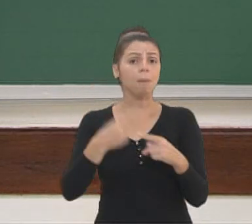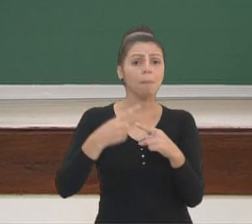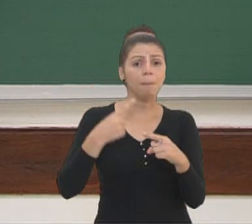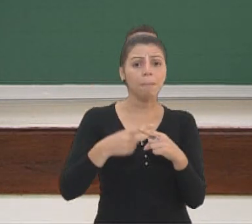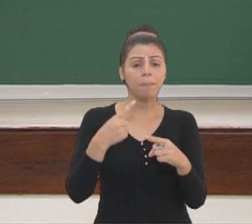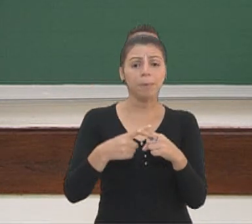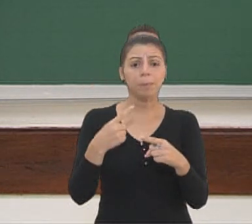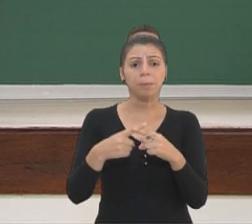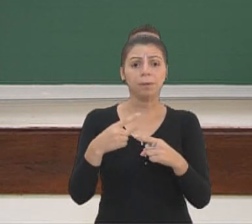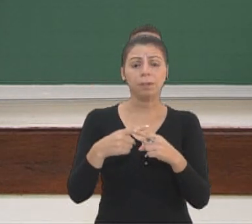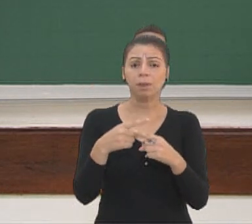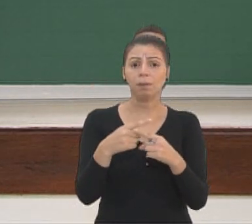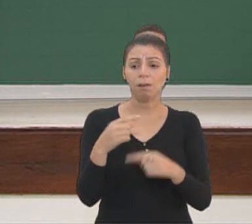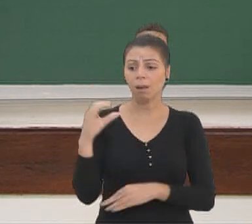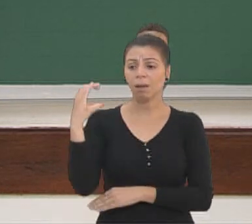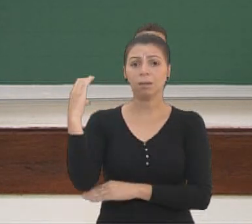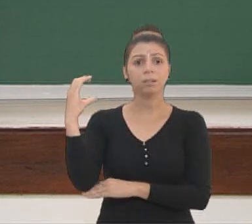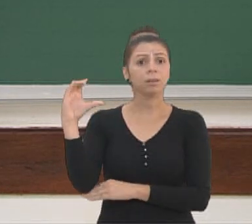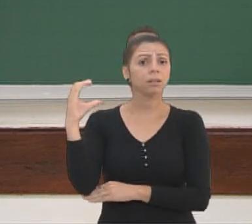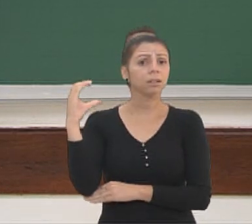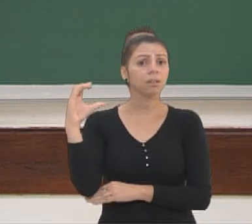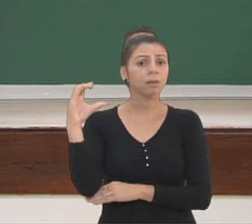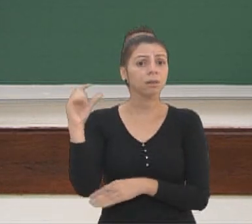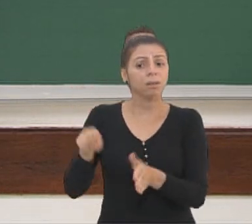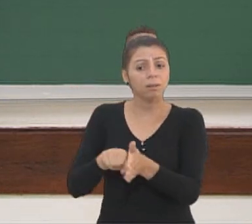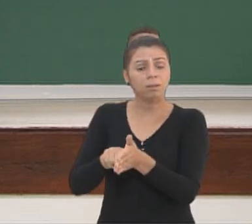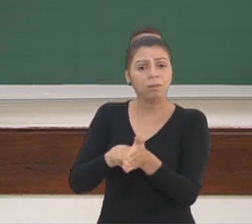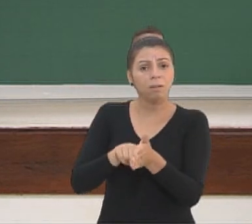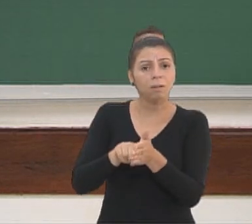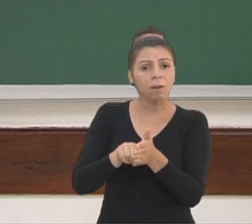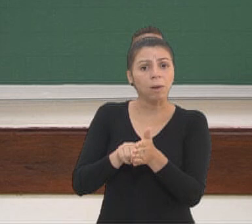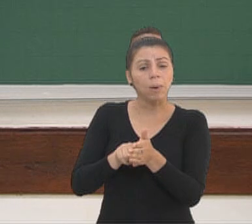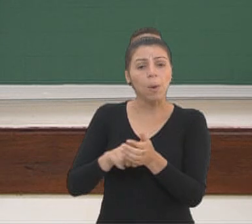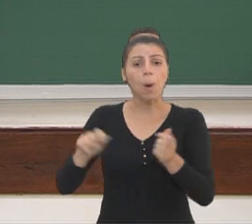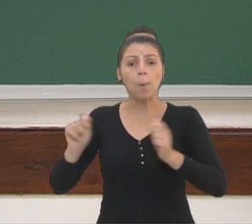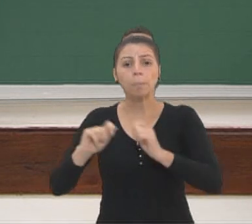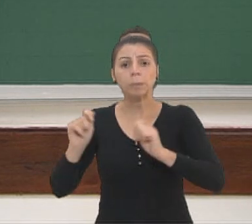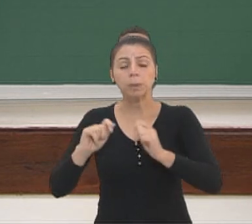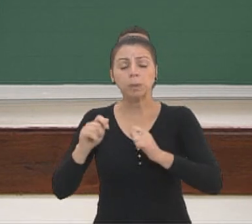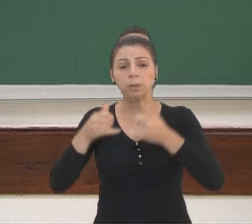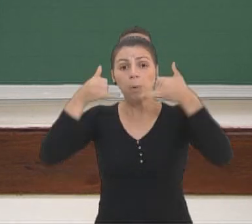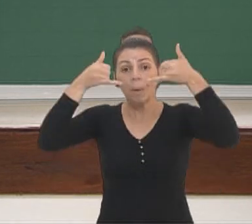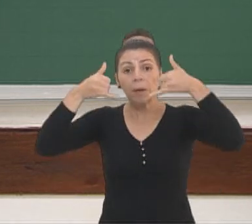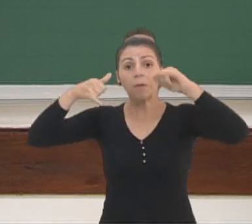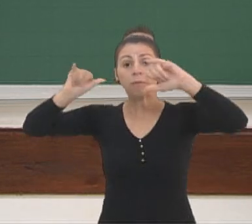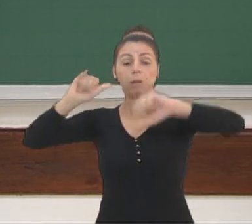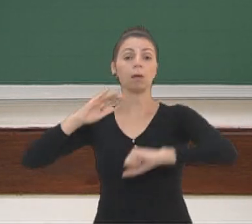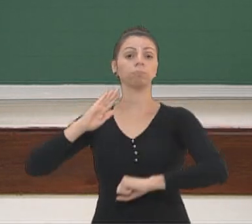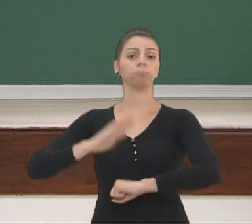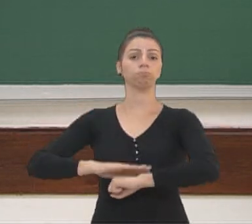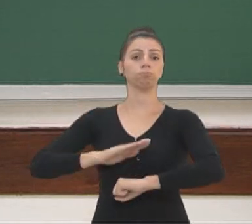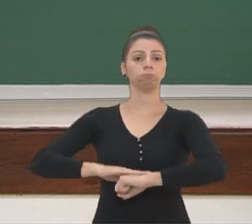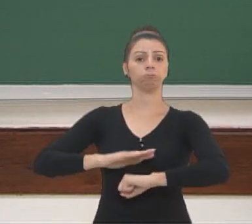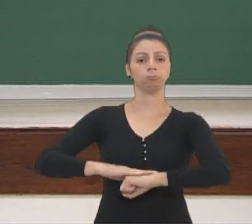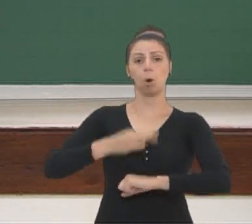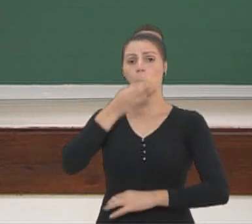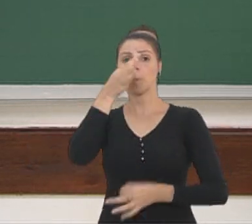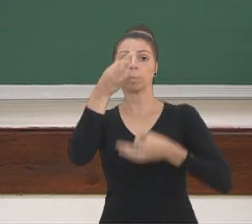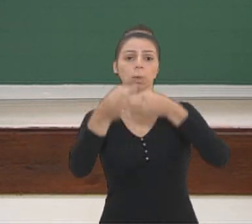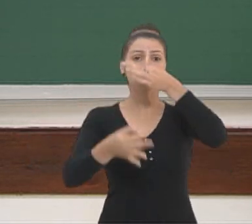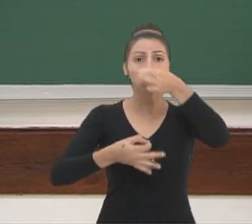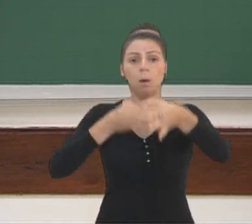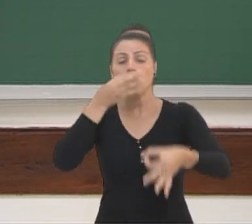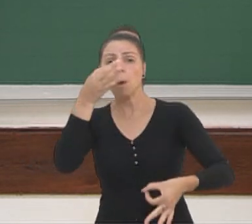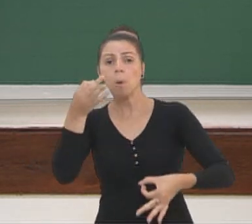de ciência. Então eu preciso me abster de posicionamentos, de opiniões e marcar uma